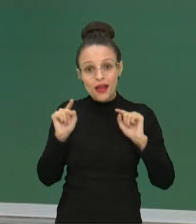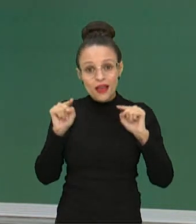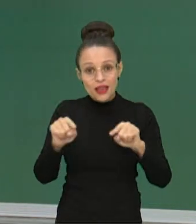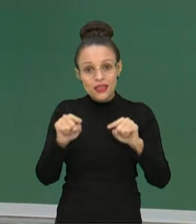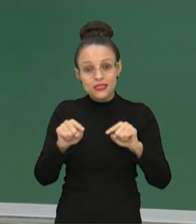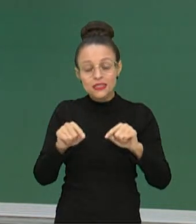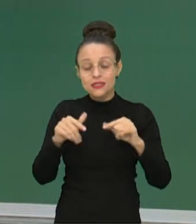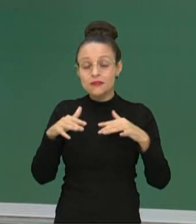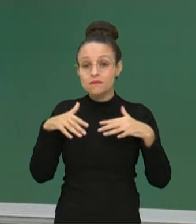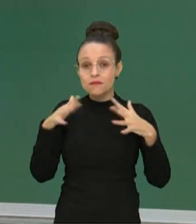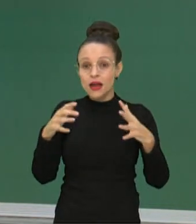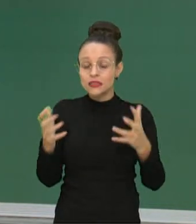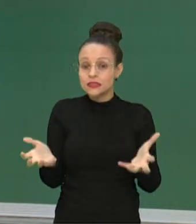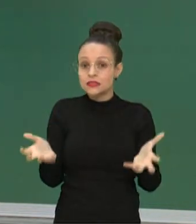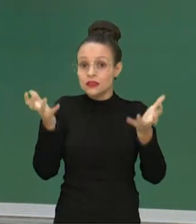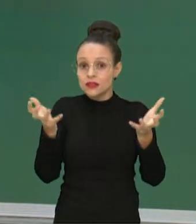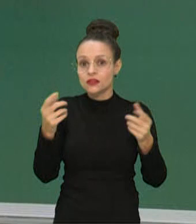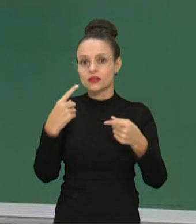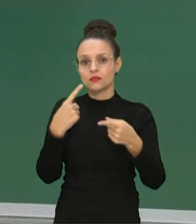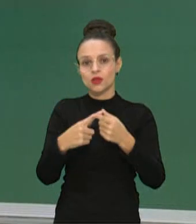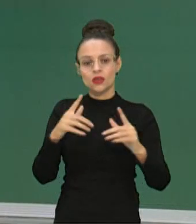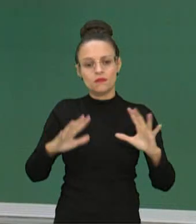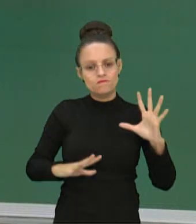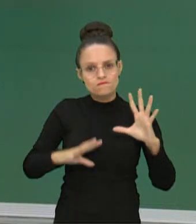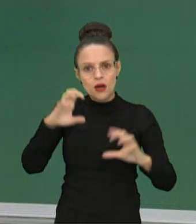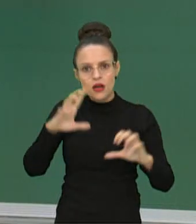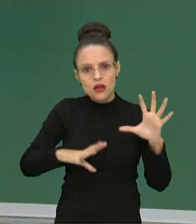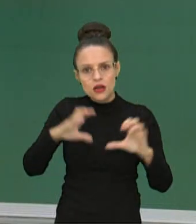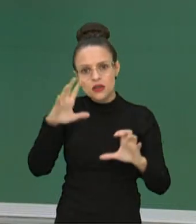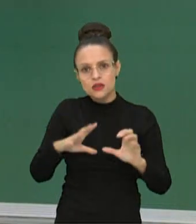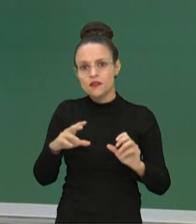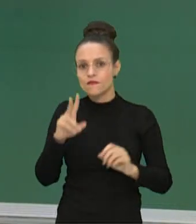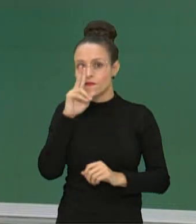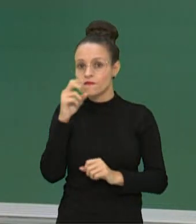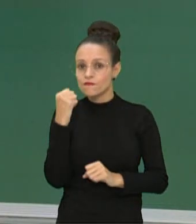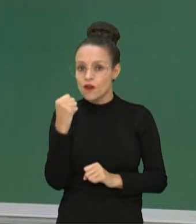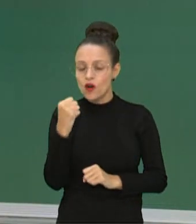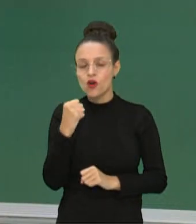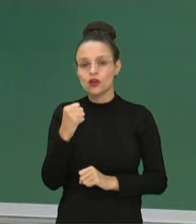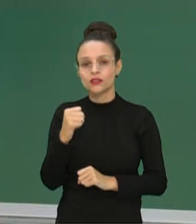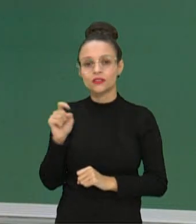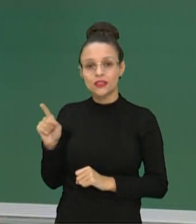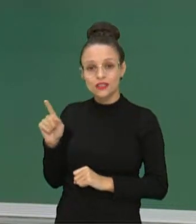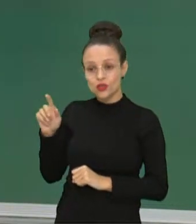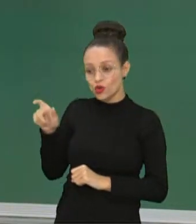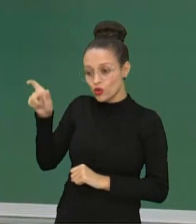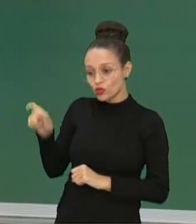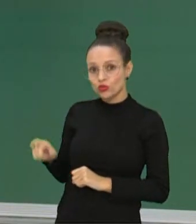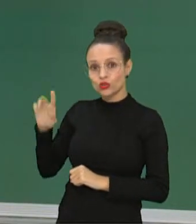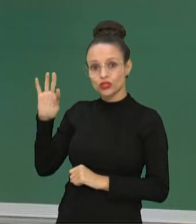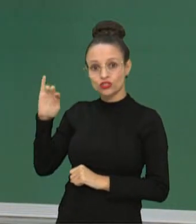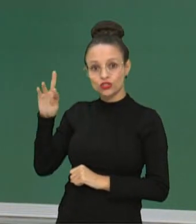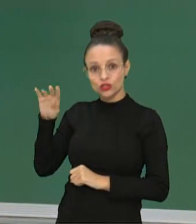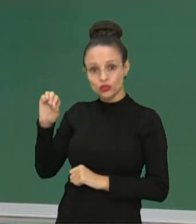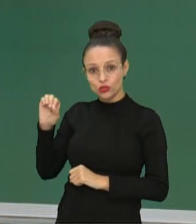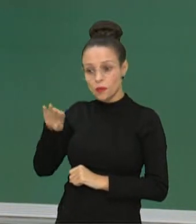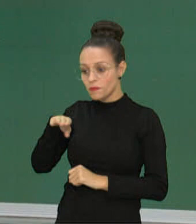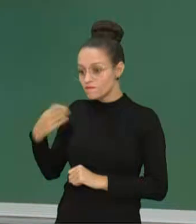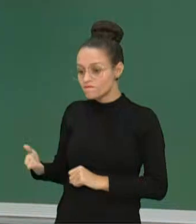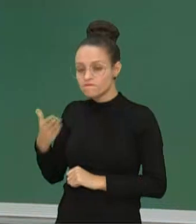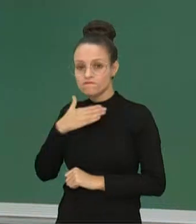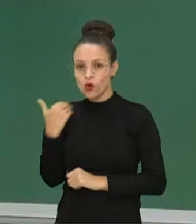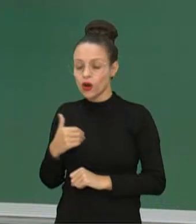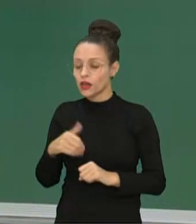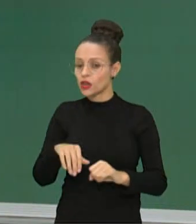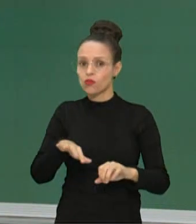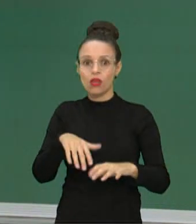mais acentuado. A briga é muito grande. Desde a morte do Tito, este grupo de pessoas